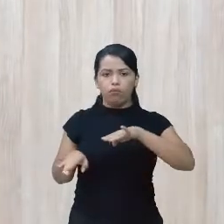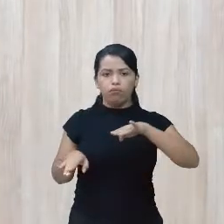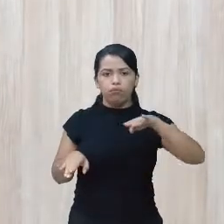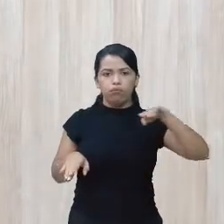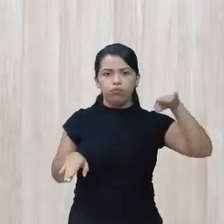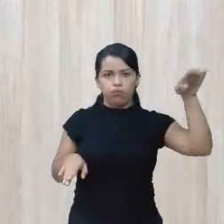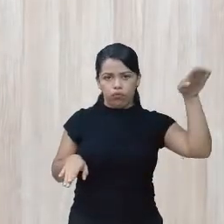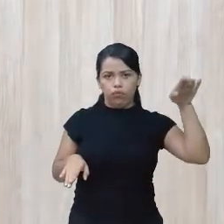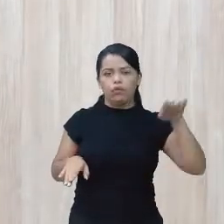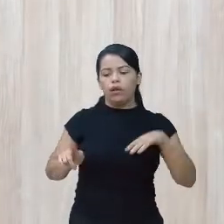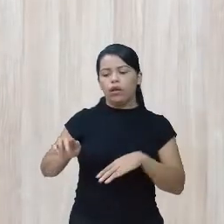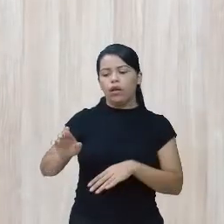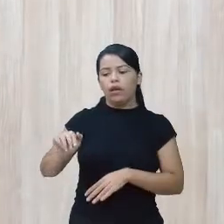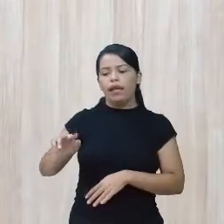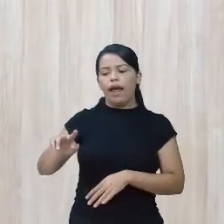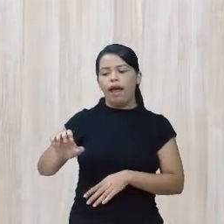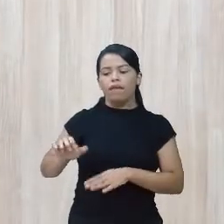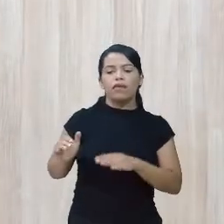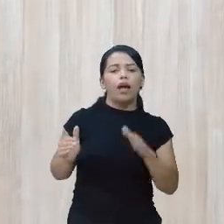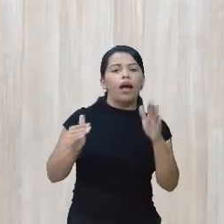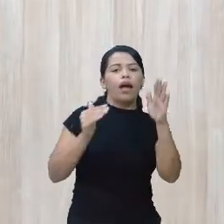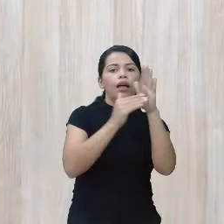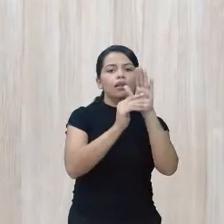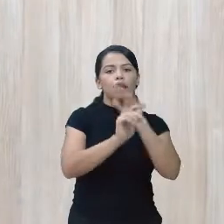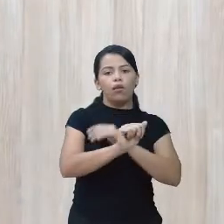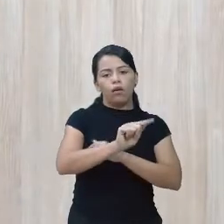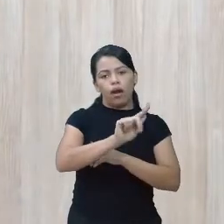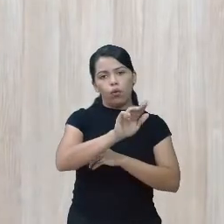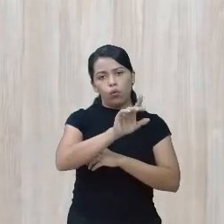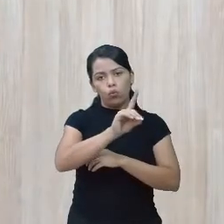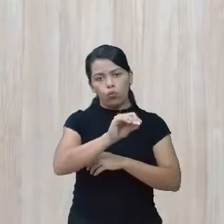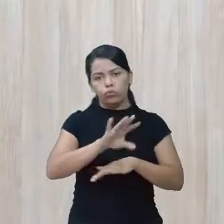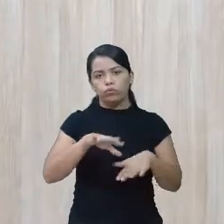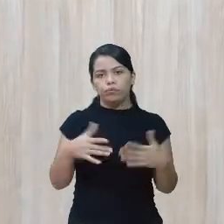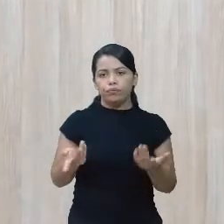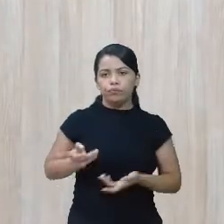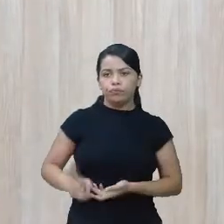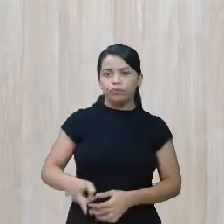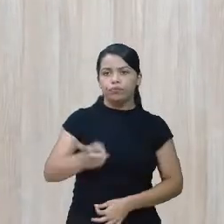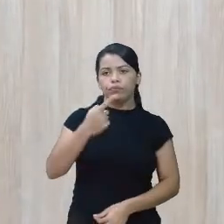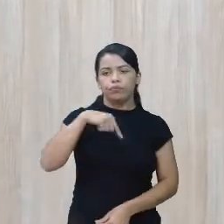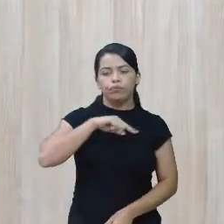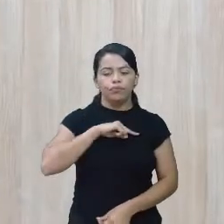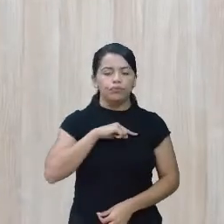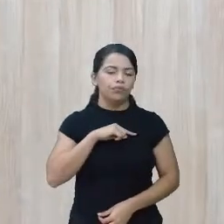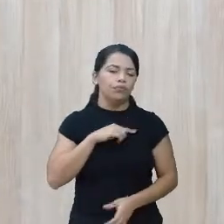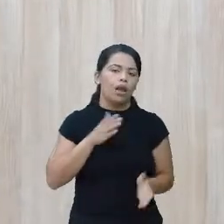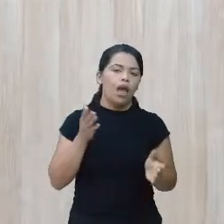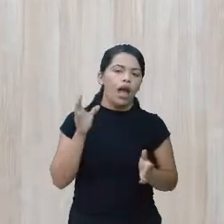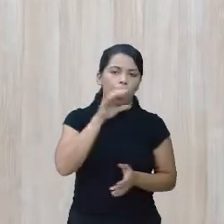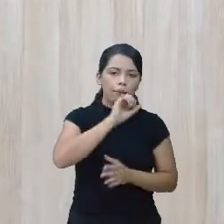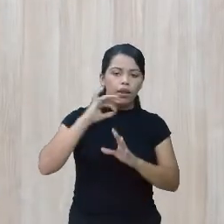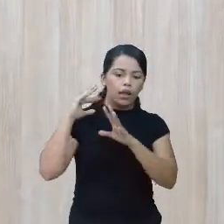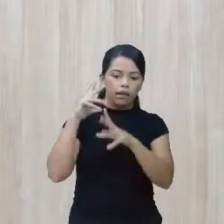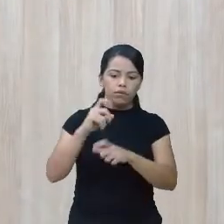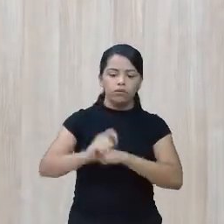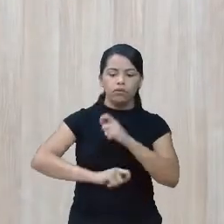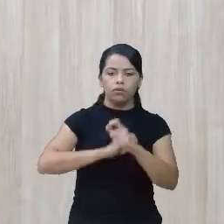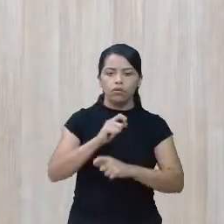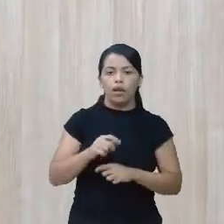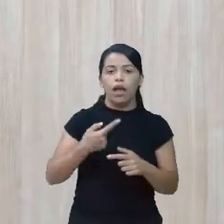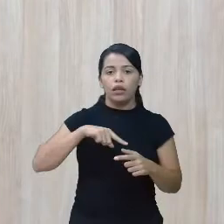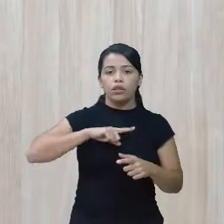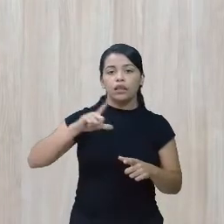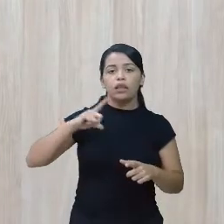grave para o agudo. Continuando aí a nossa breve revisão, a gente